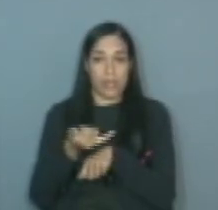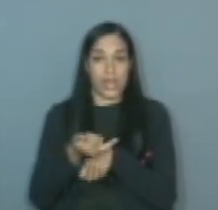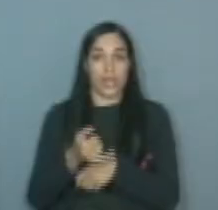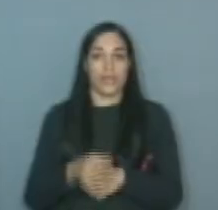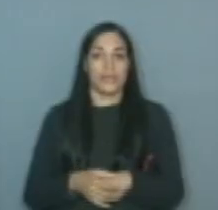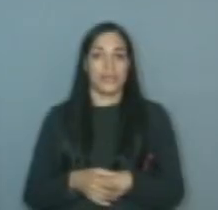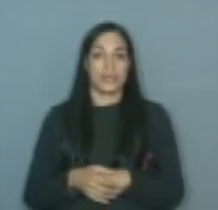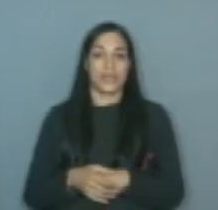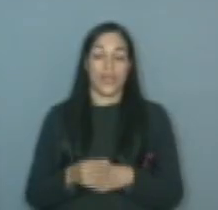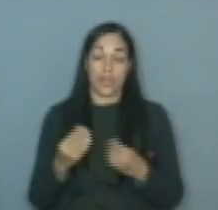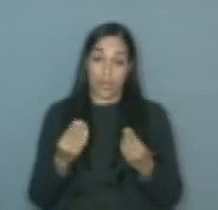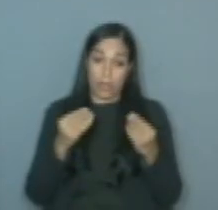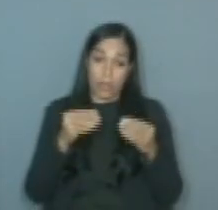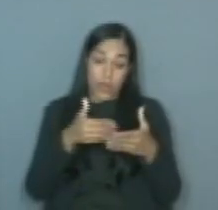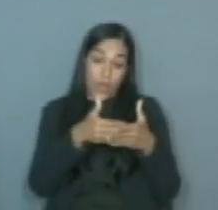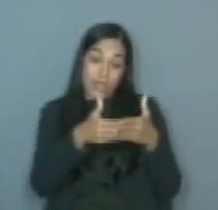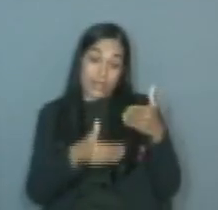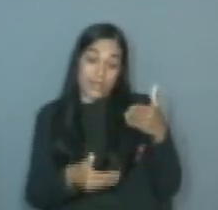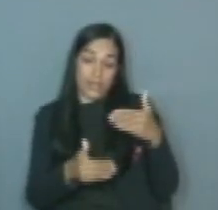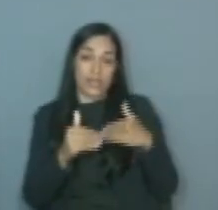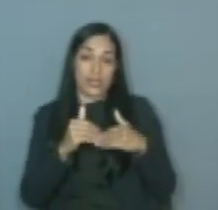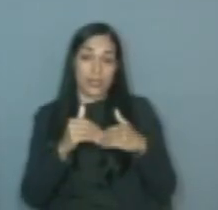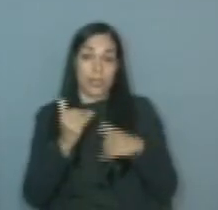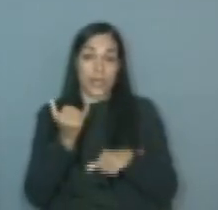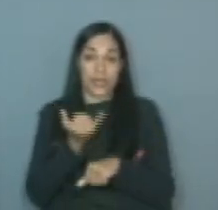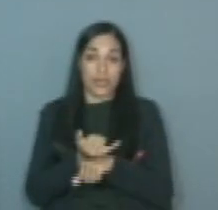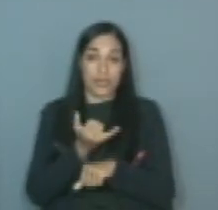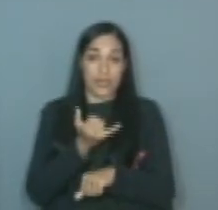você bota uma licitação que dá mais ferro,